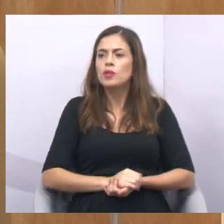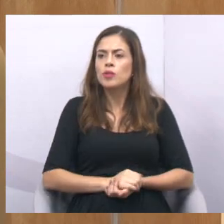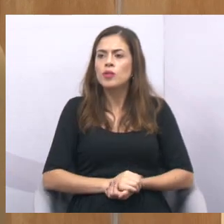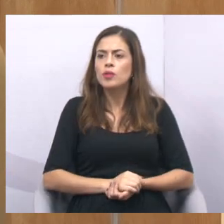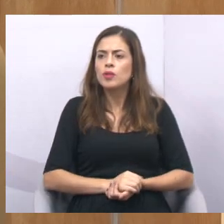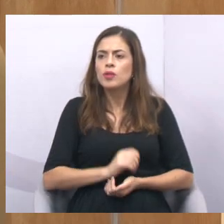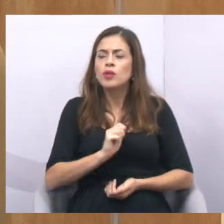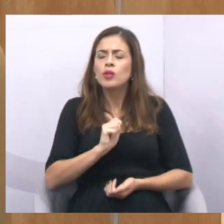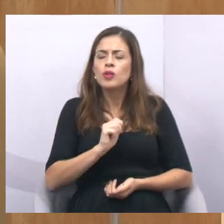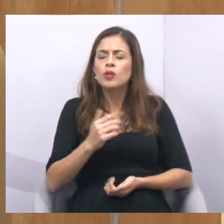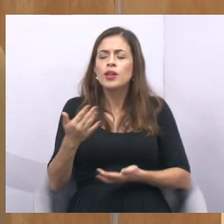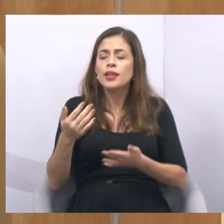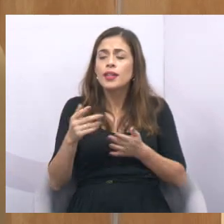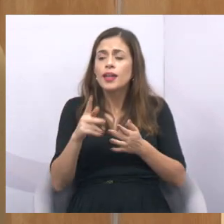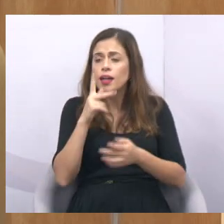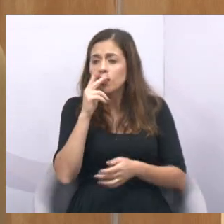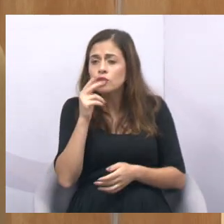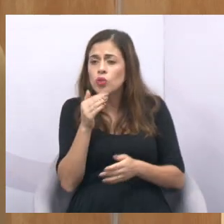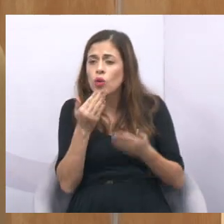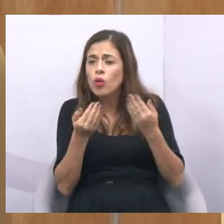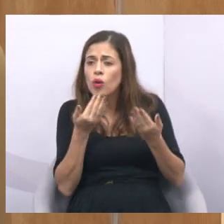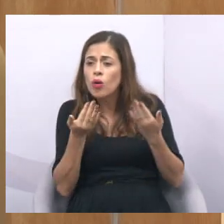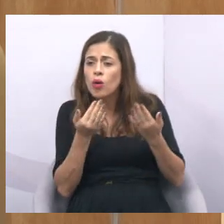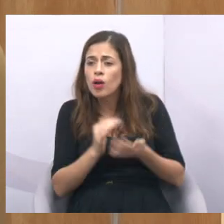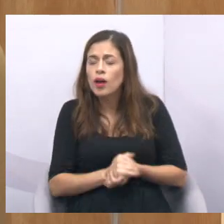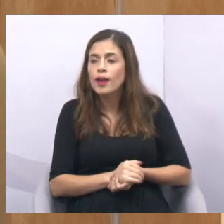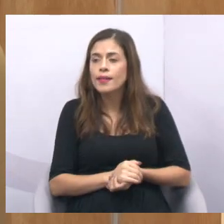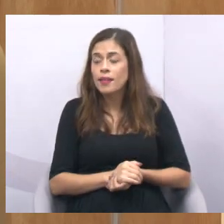do meu time? Ele falou, olha, seu time está